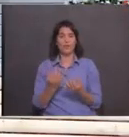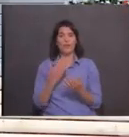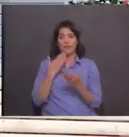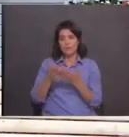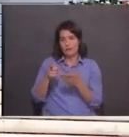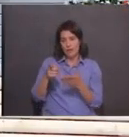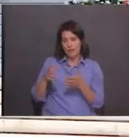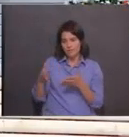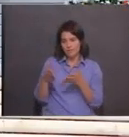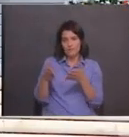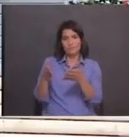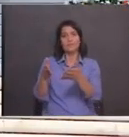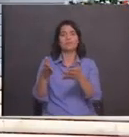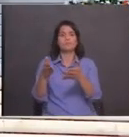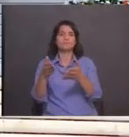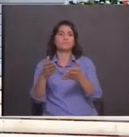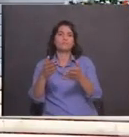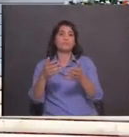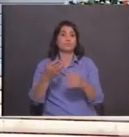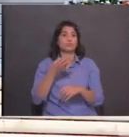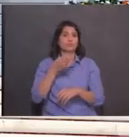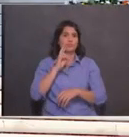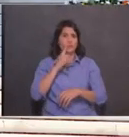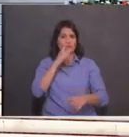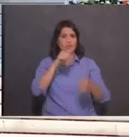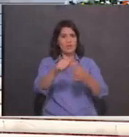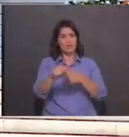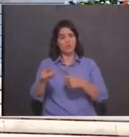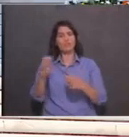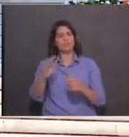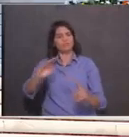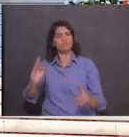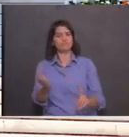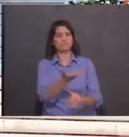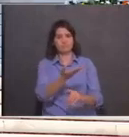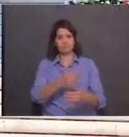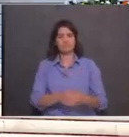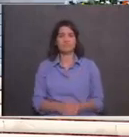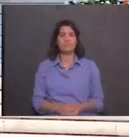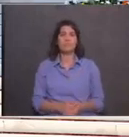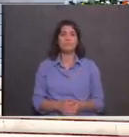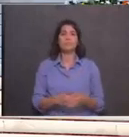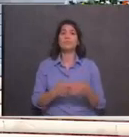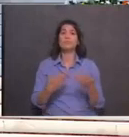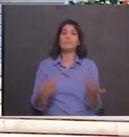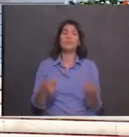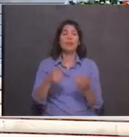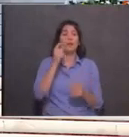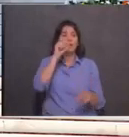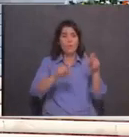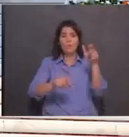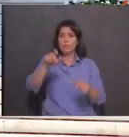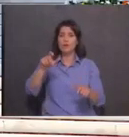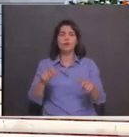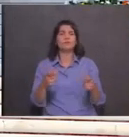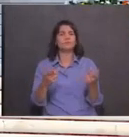esmagar a cabeça do chefe dos nossos inimigos. Nunca mais deixarão os homens